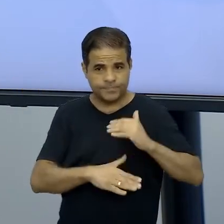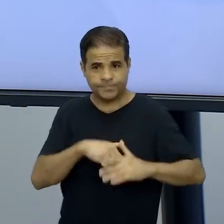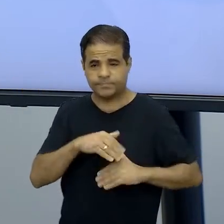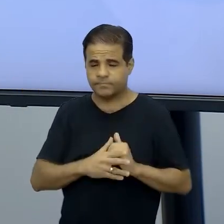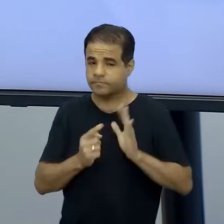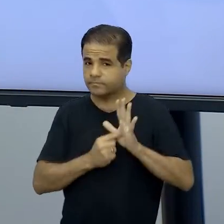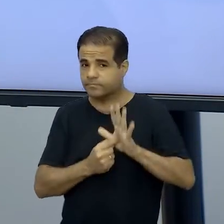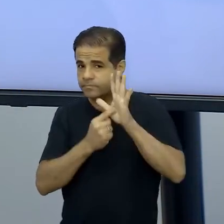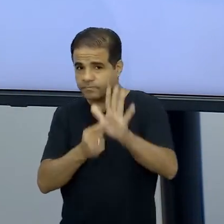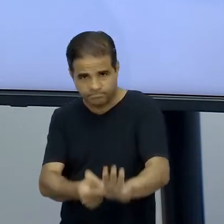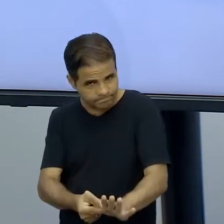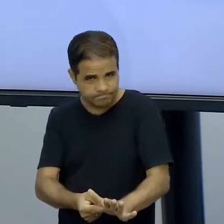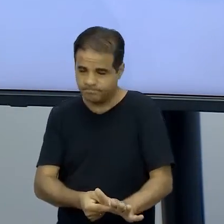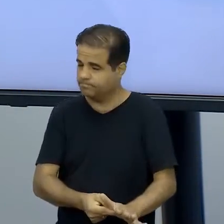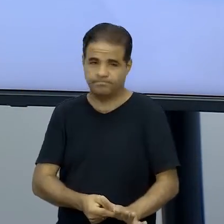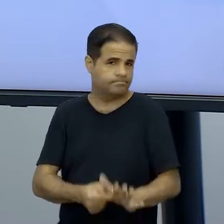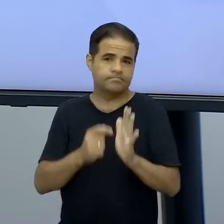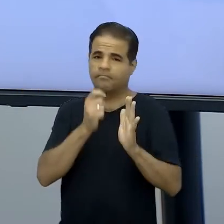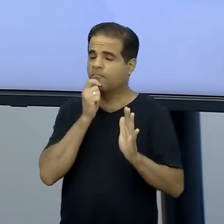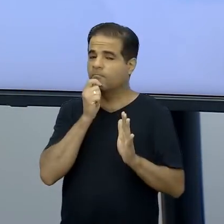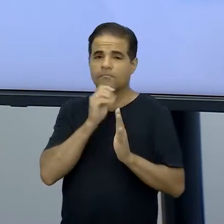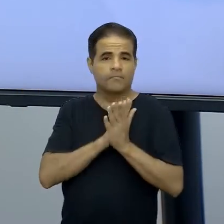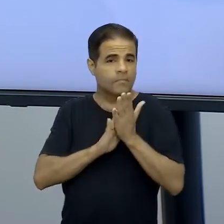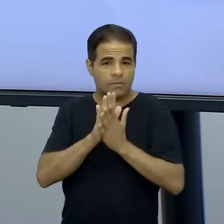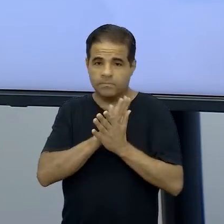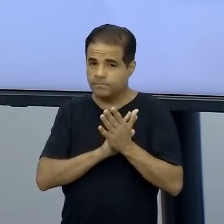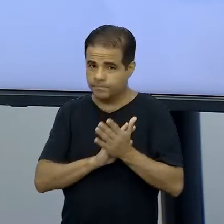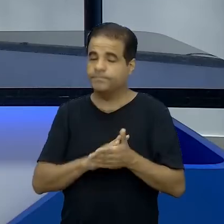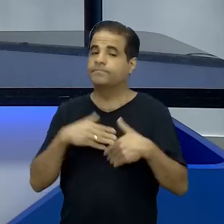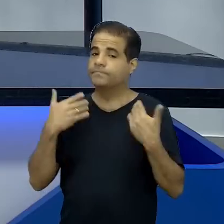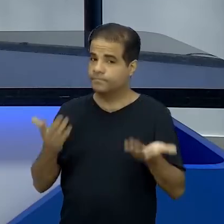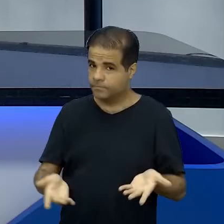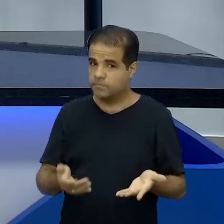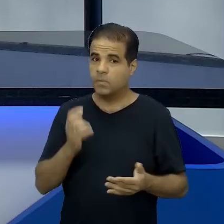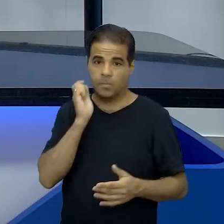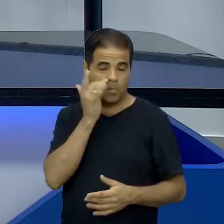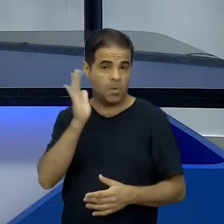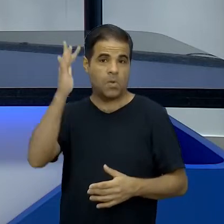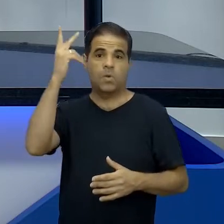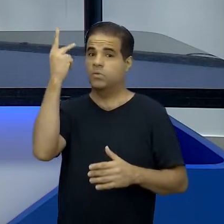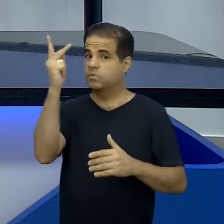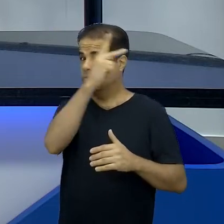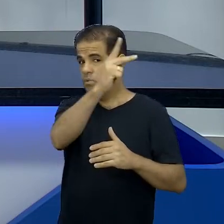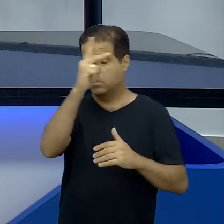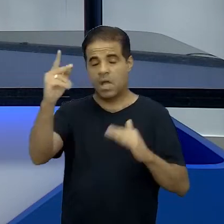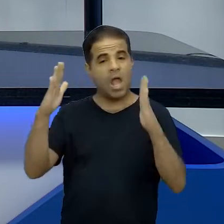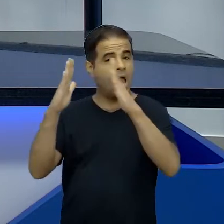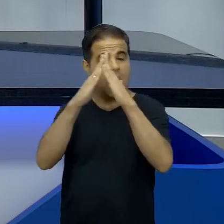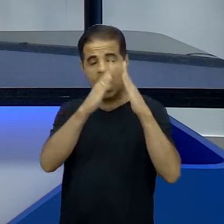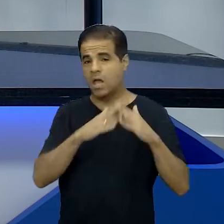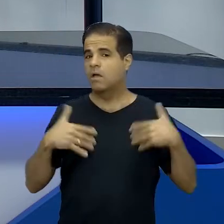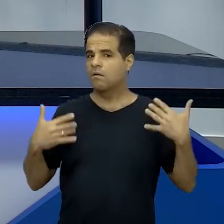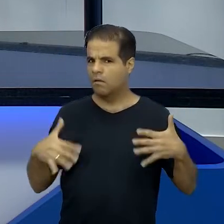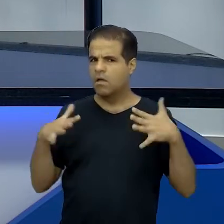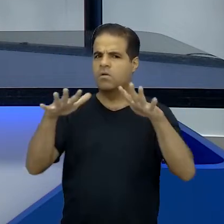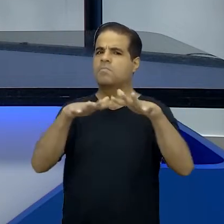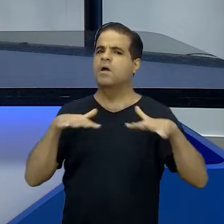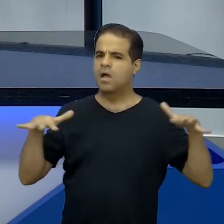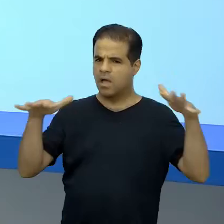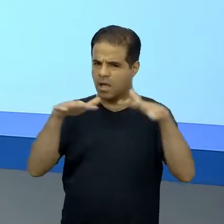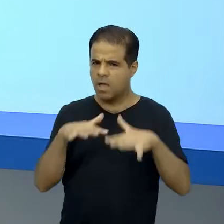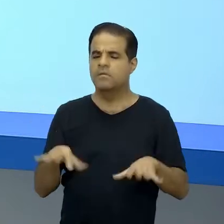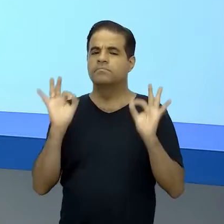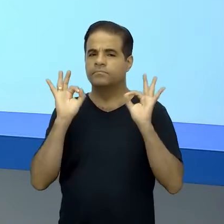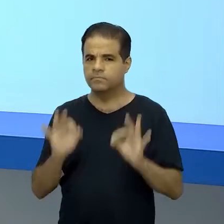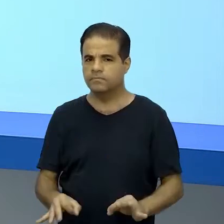dessa exposição, não exposição, deve ter aí um tesouro na sua casa, ou enfim, em qual espaço ela estiver, né? Com